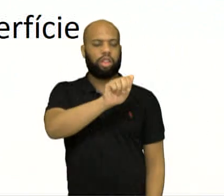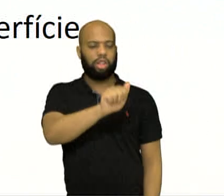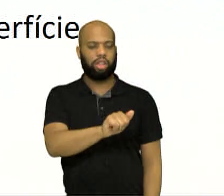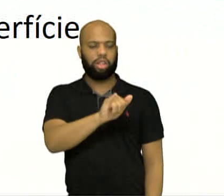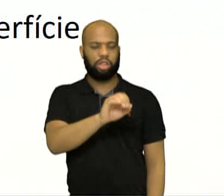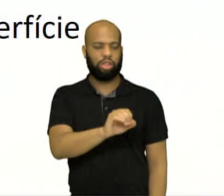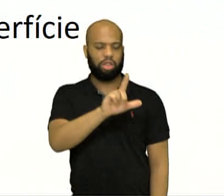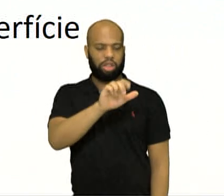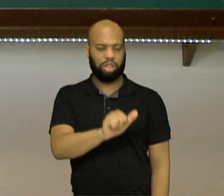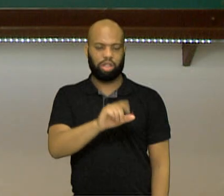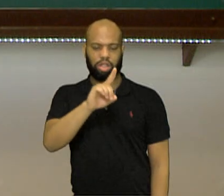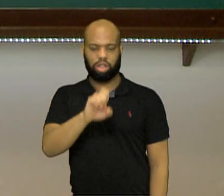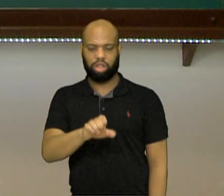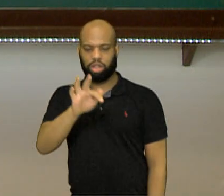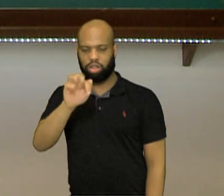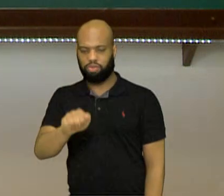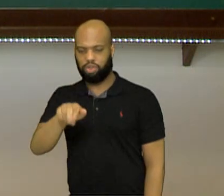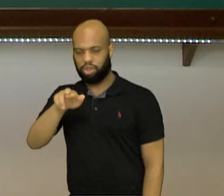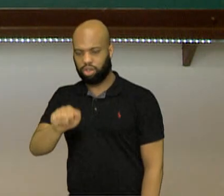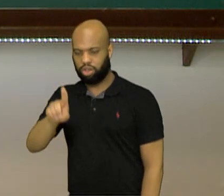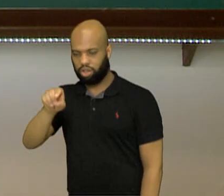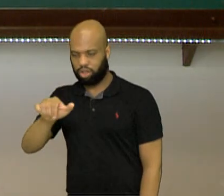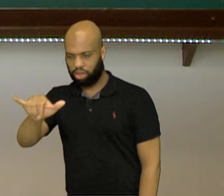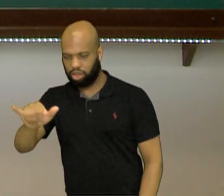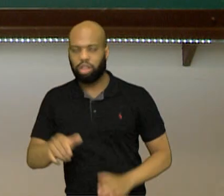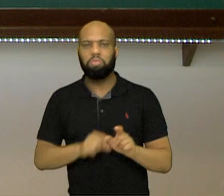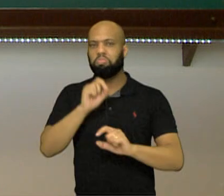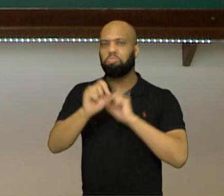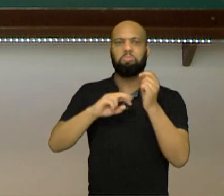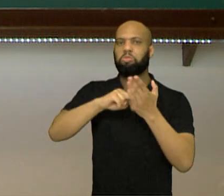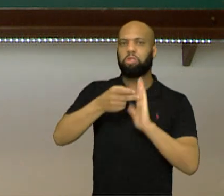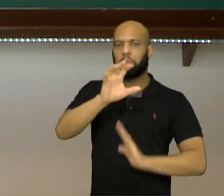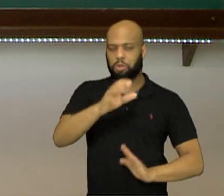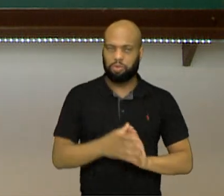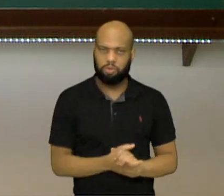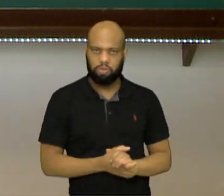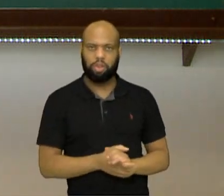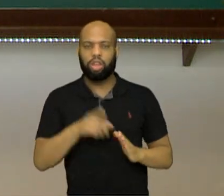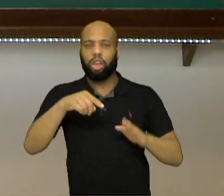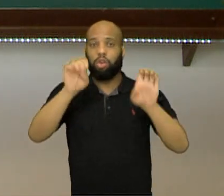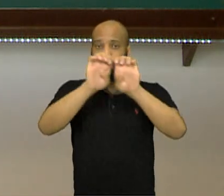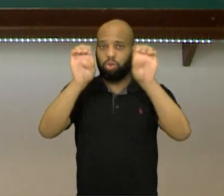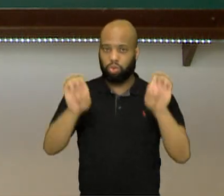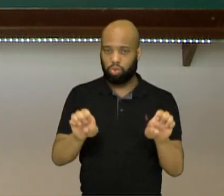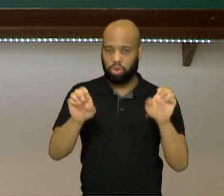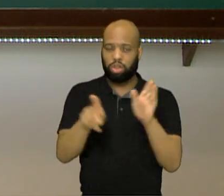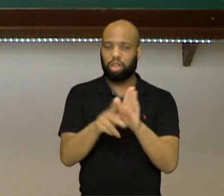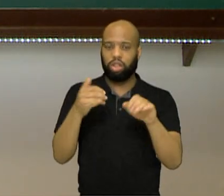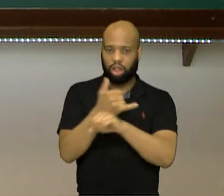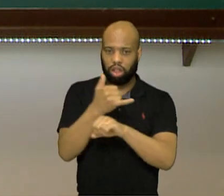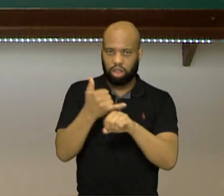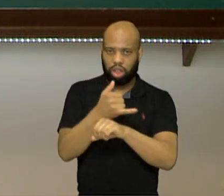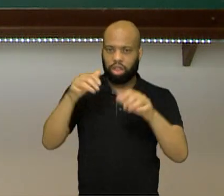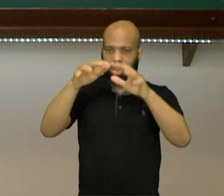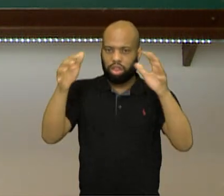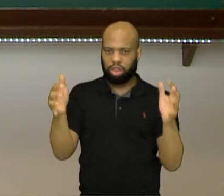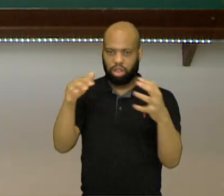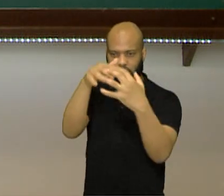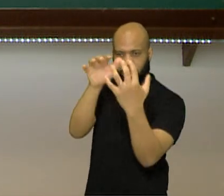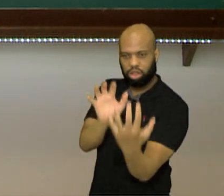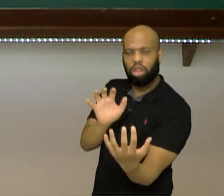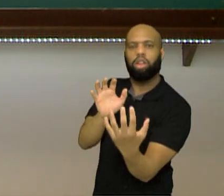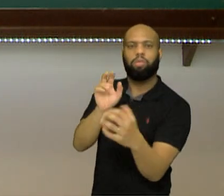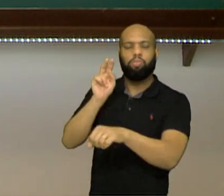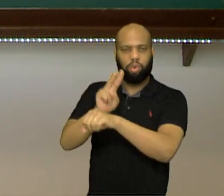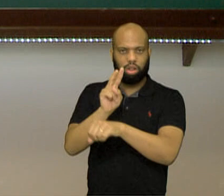gaiola de Faraday. Agora veja só, o que é uma gaiola de Faraday? É uma estrutura metálica, nós chamamos de blindagem elétrica. É uma